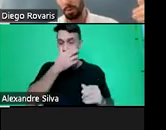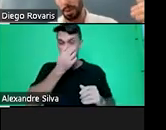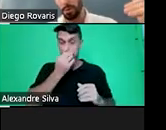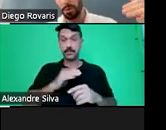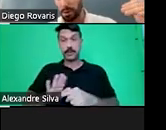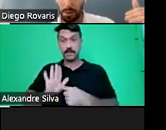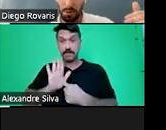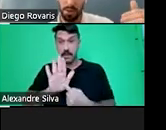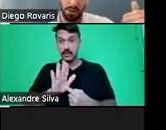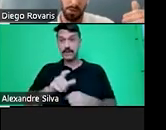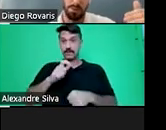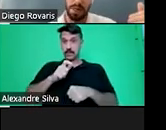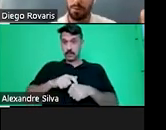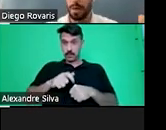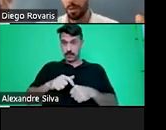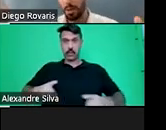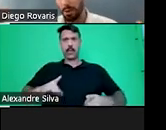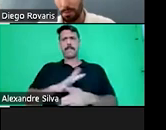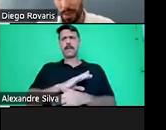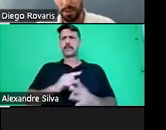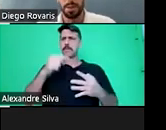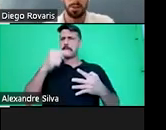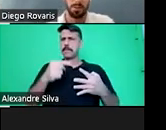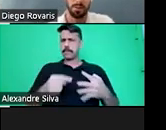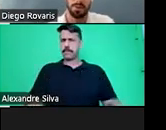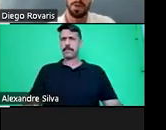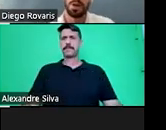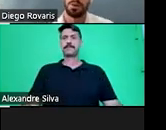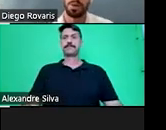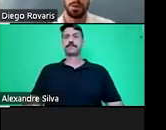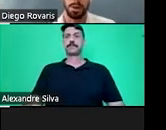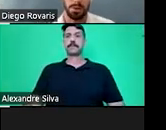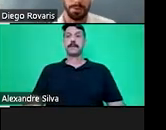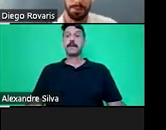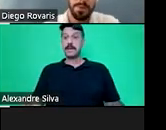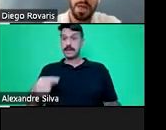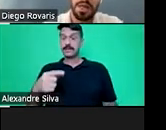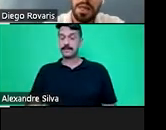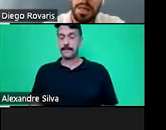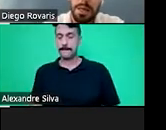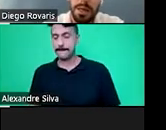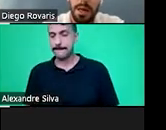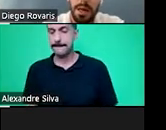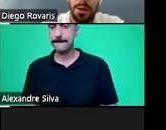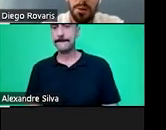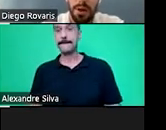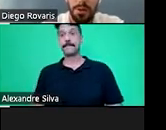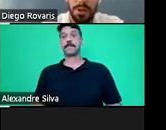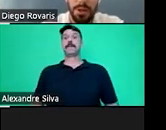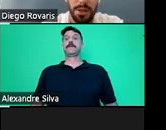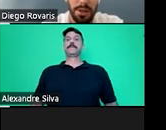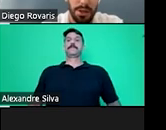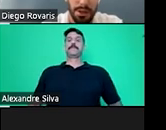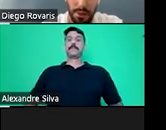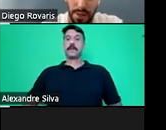um outro momento deixam de ter o diagnóstico completo, mais adiante passam a ter de novo o diagnóstico. E quando eu